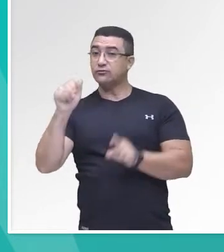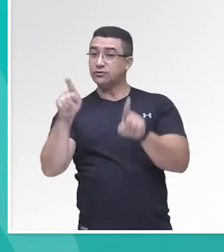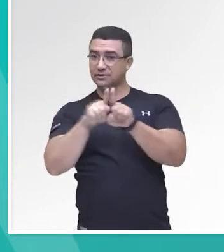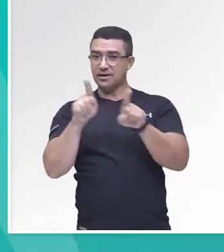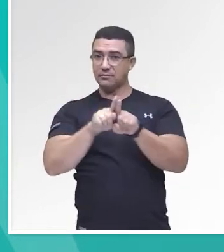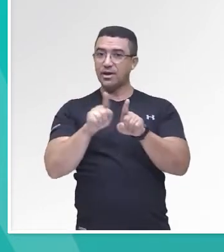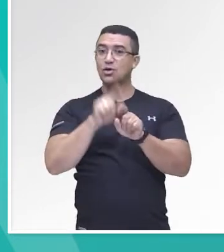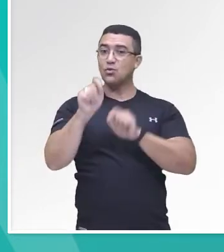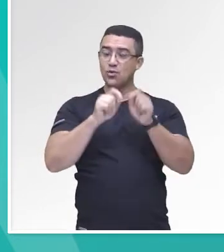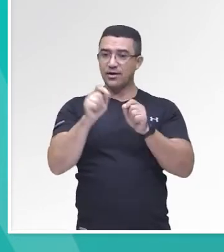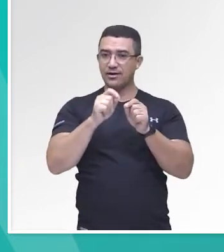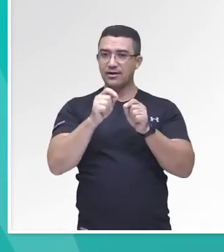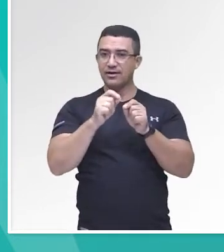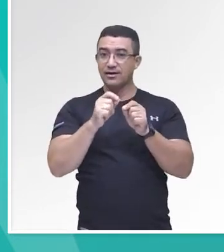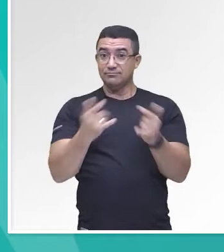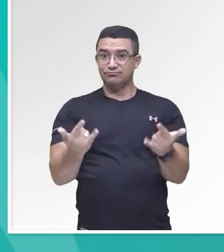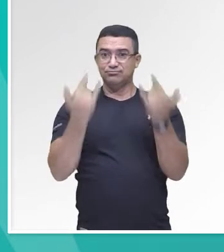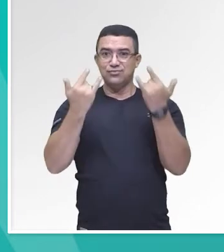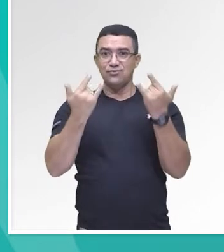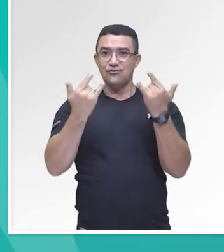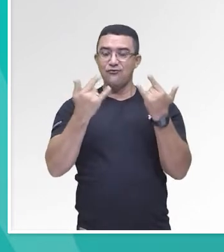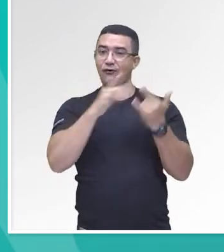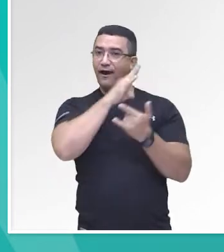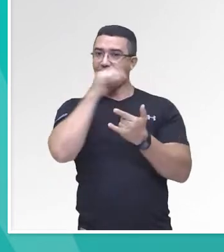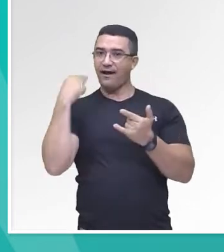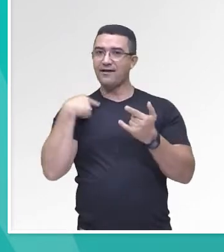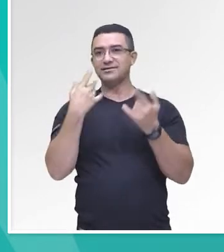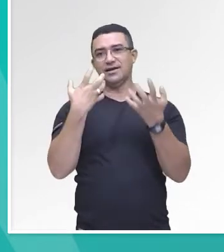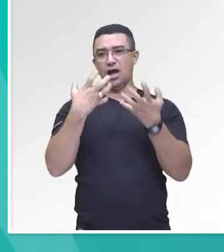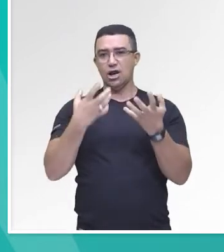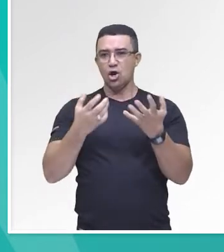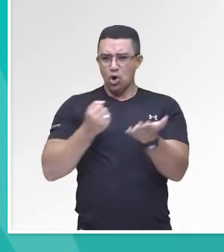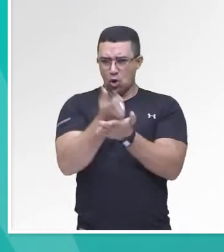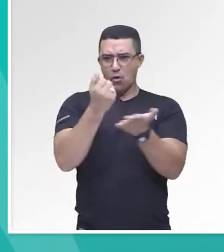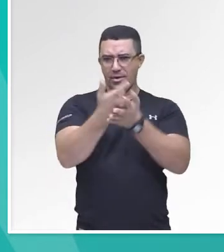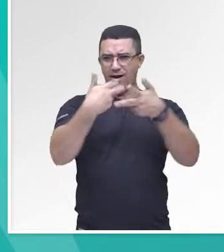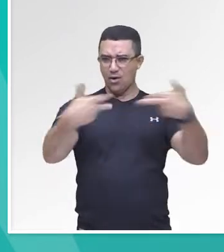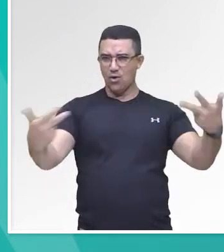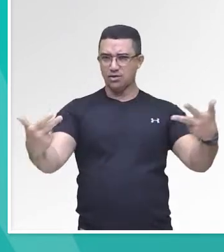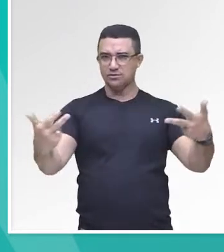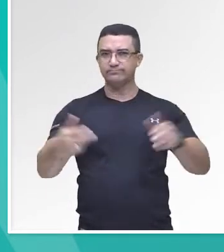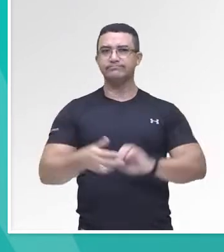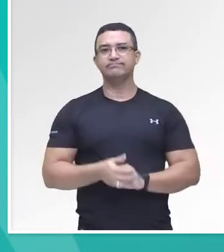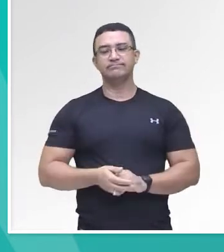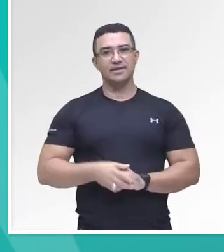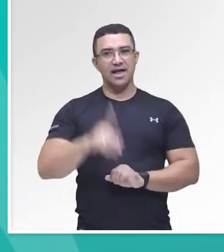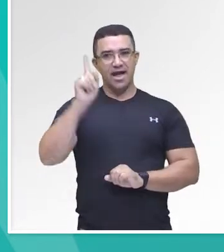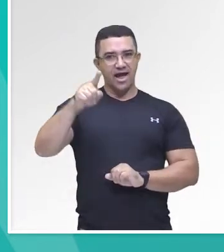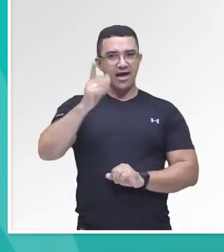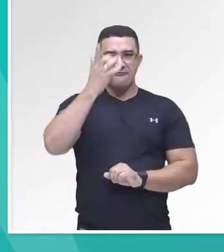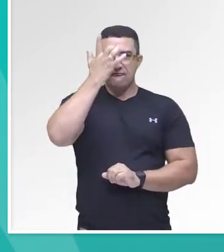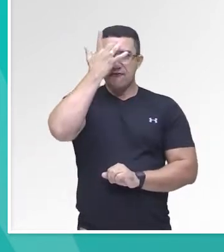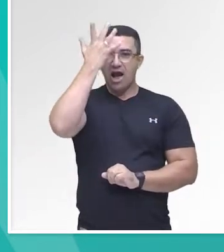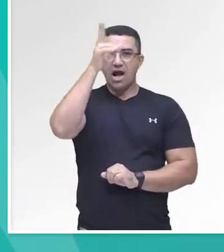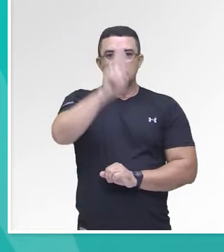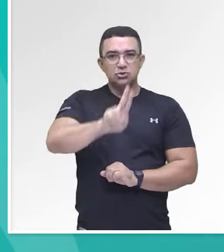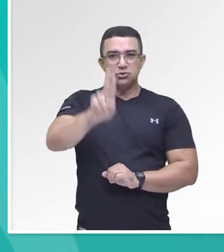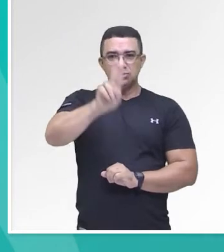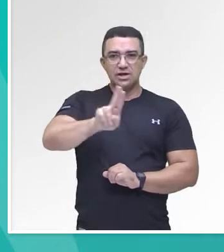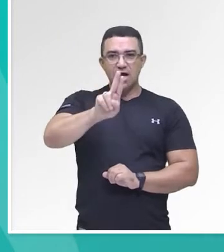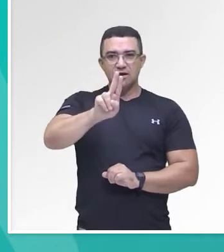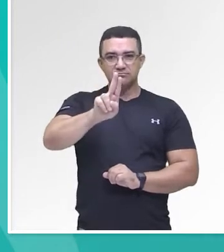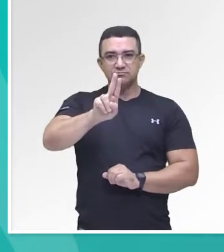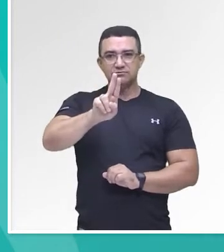público, principalmente de crianças para consumir algum produto. Neste caso, ficará mais fácil para o empresário vender.